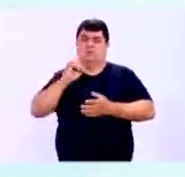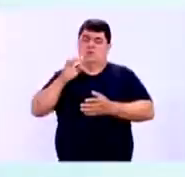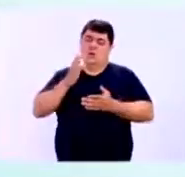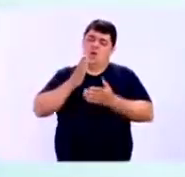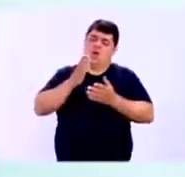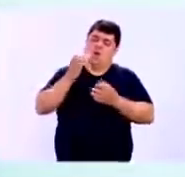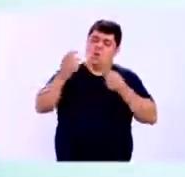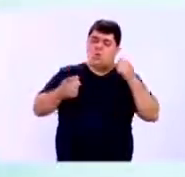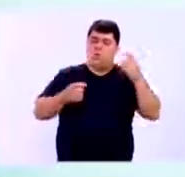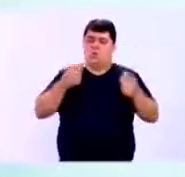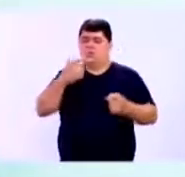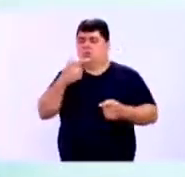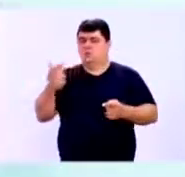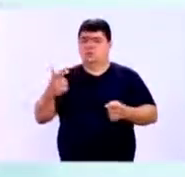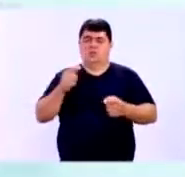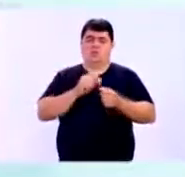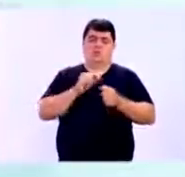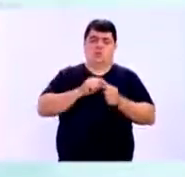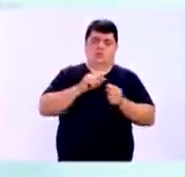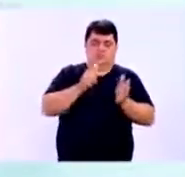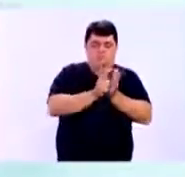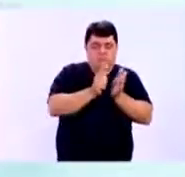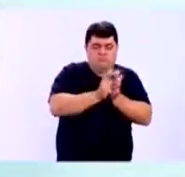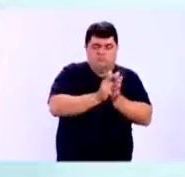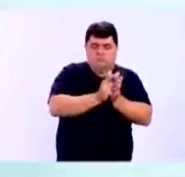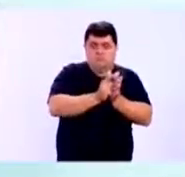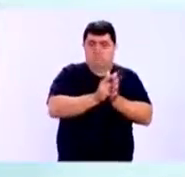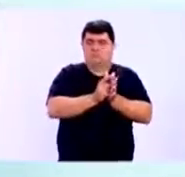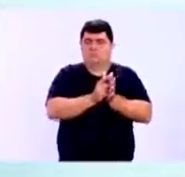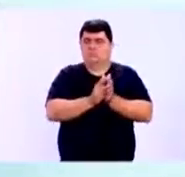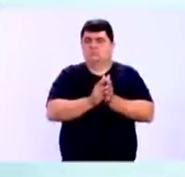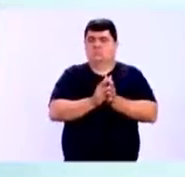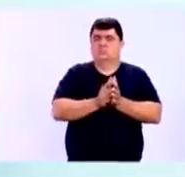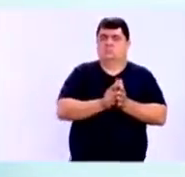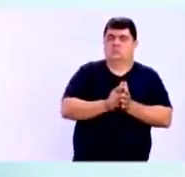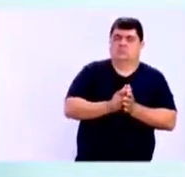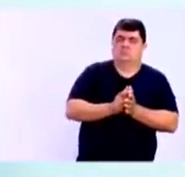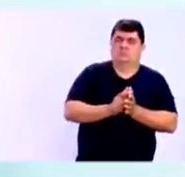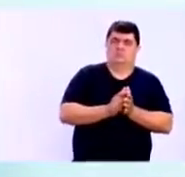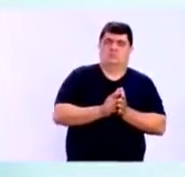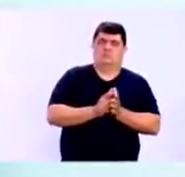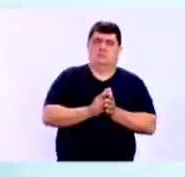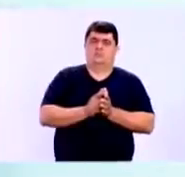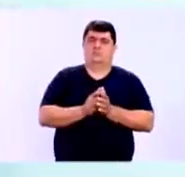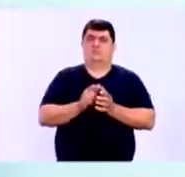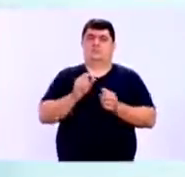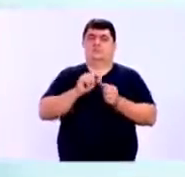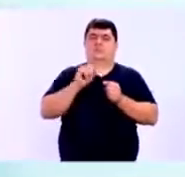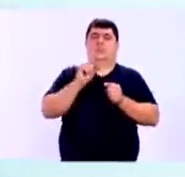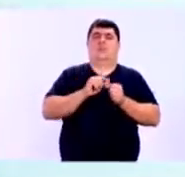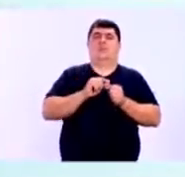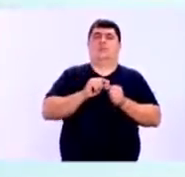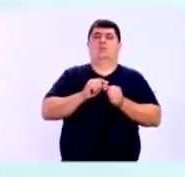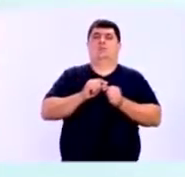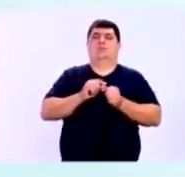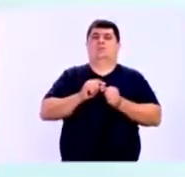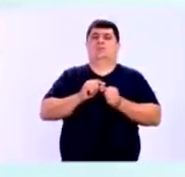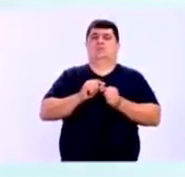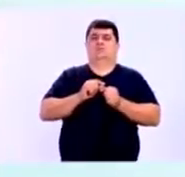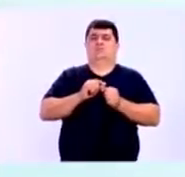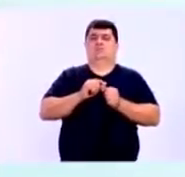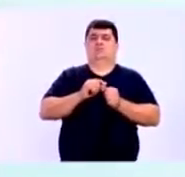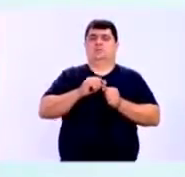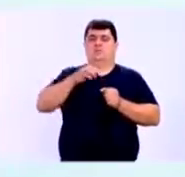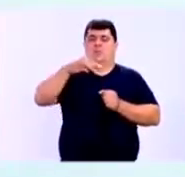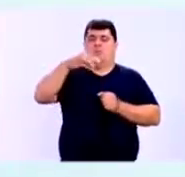faz, então hoje está usando o quê? Através do inventário periódico. Ele utiliza a conta